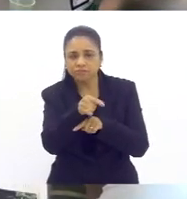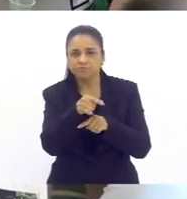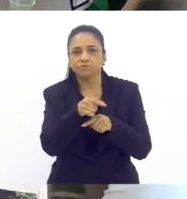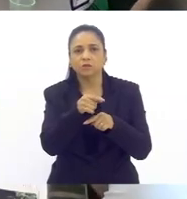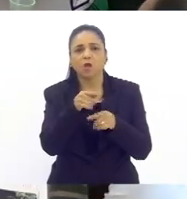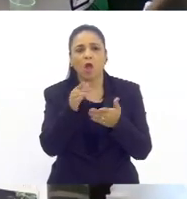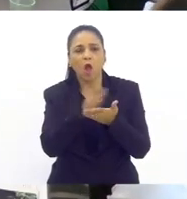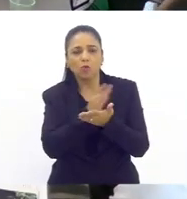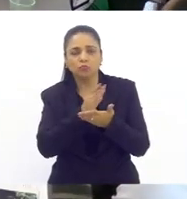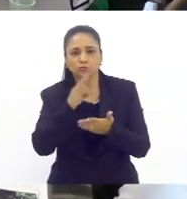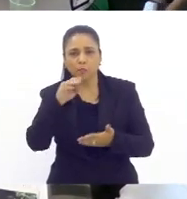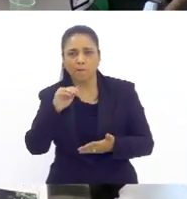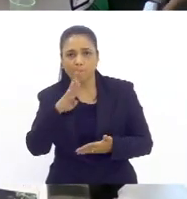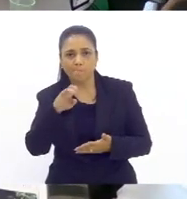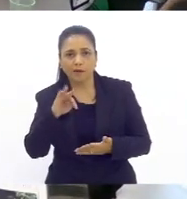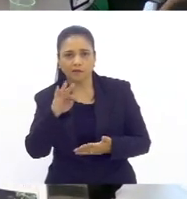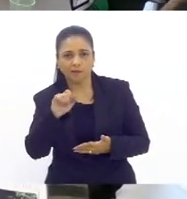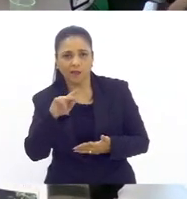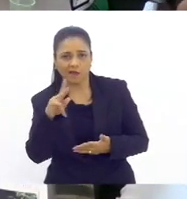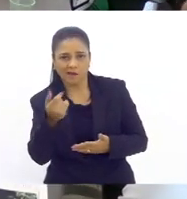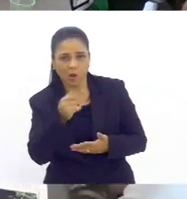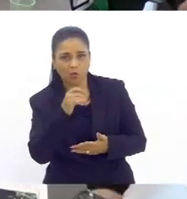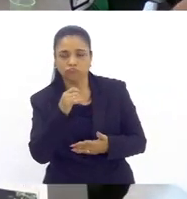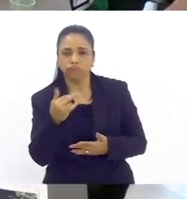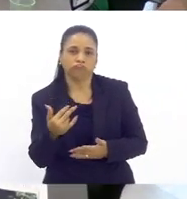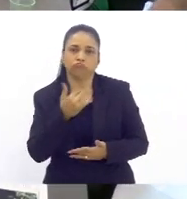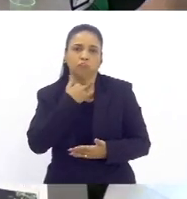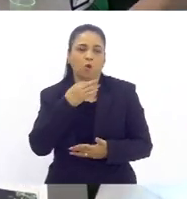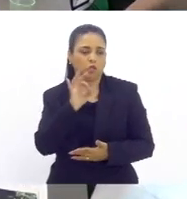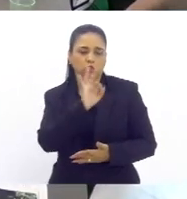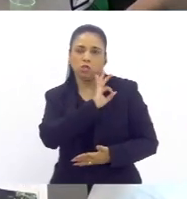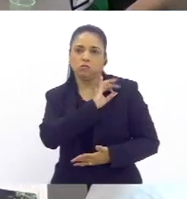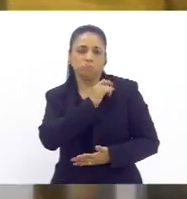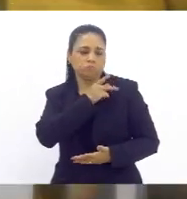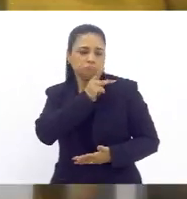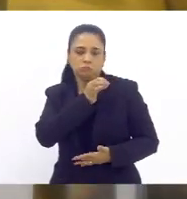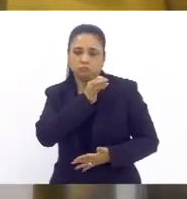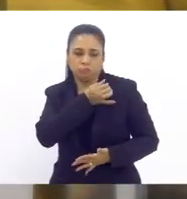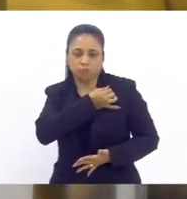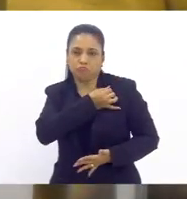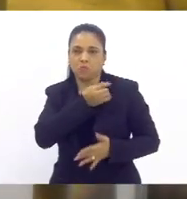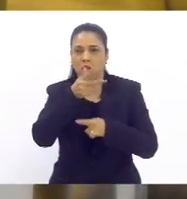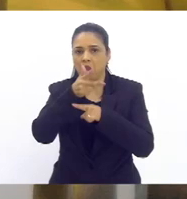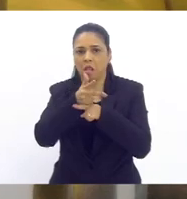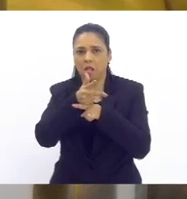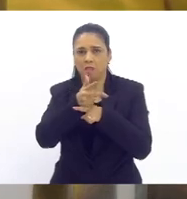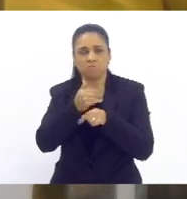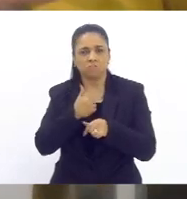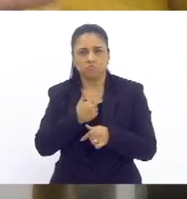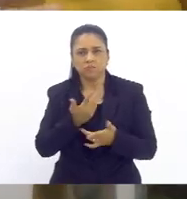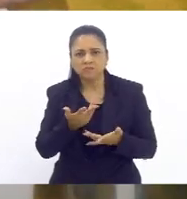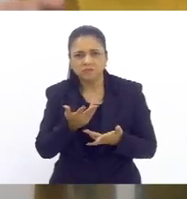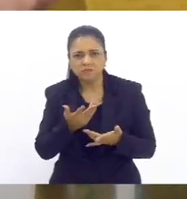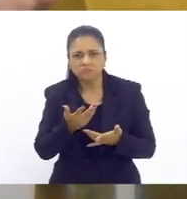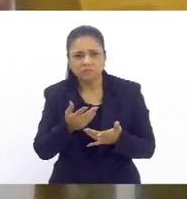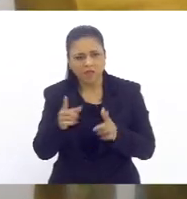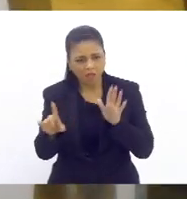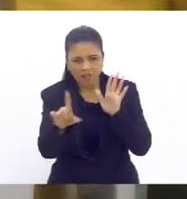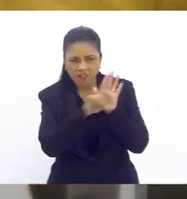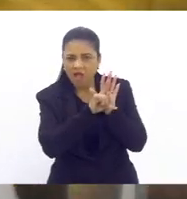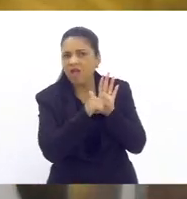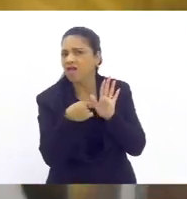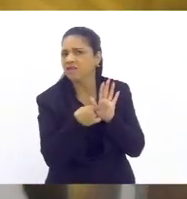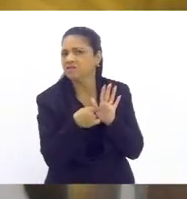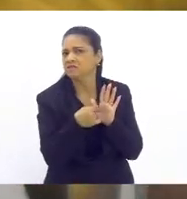não poderiam usar a câmera a lei não excepciona e você não pode por um decreto tirar aquilo que a lei dá